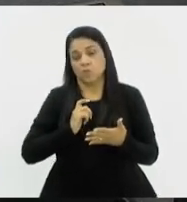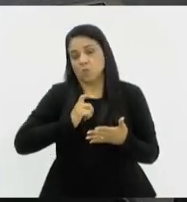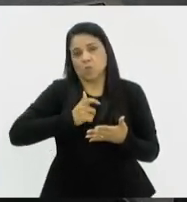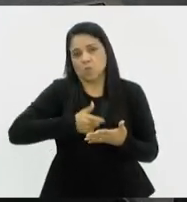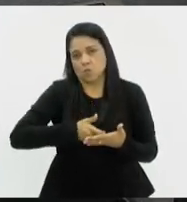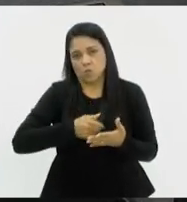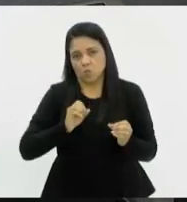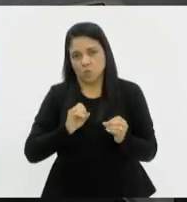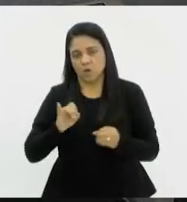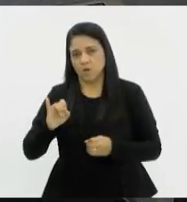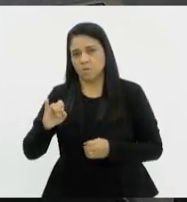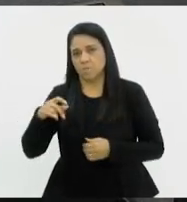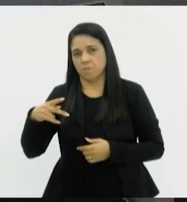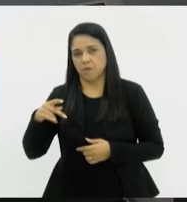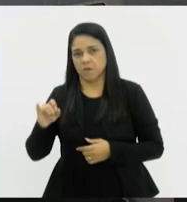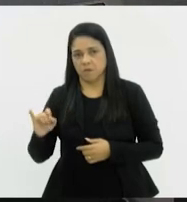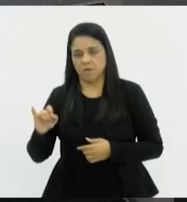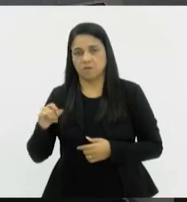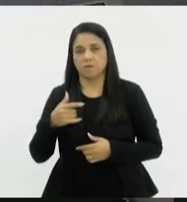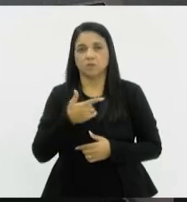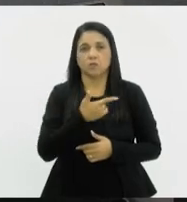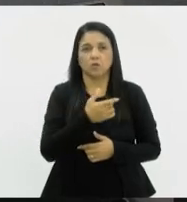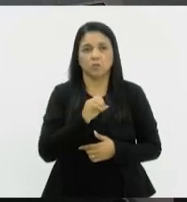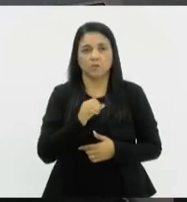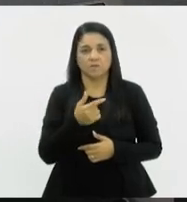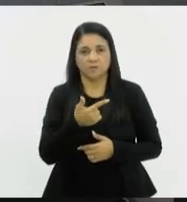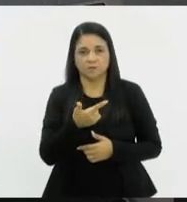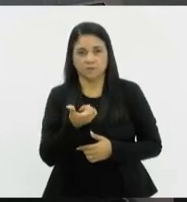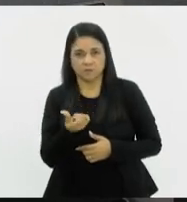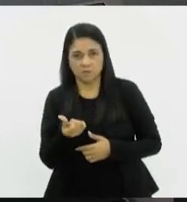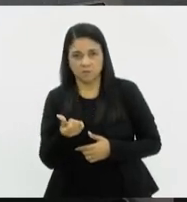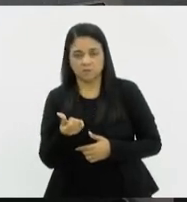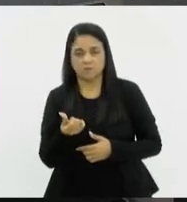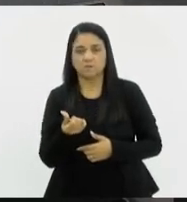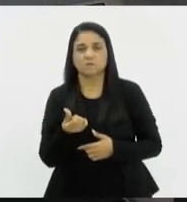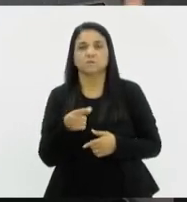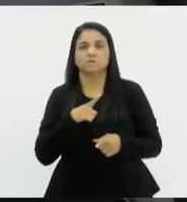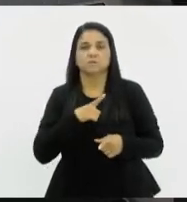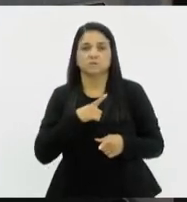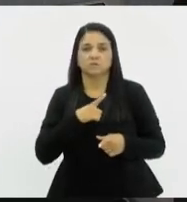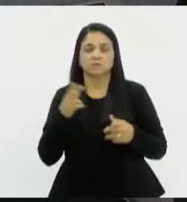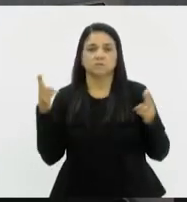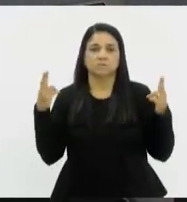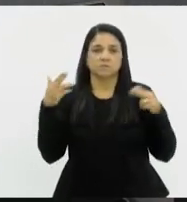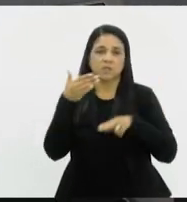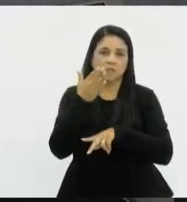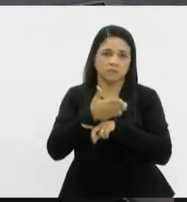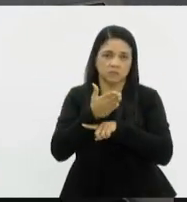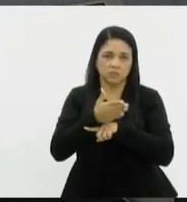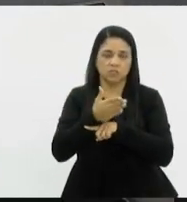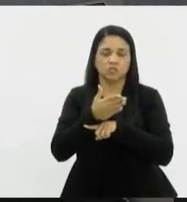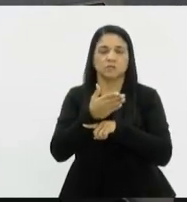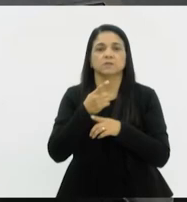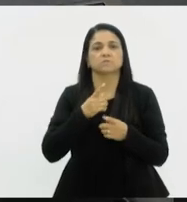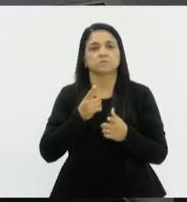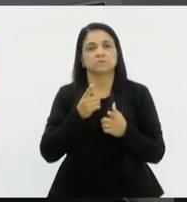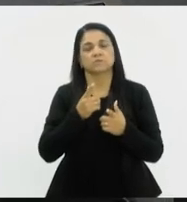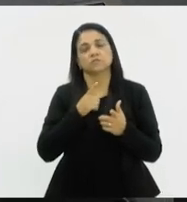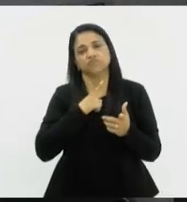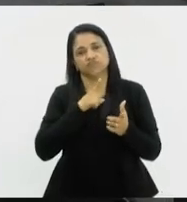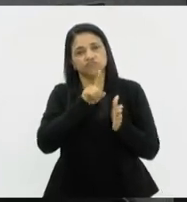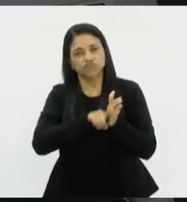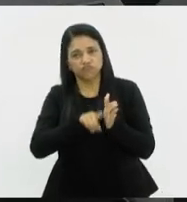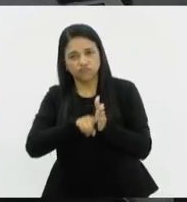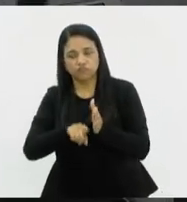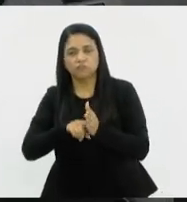até 2026, e os taxistas sempre tiveram, né, a isenção tanto de IPI quanto de